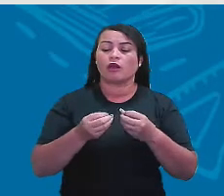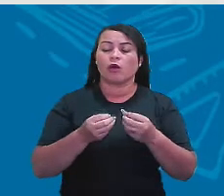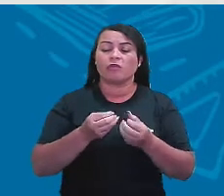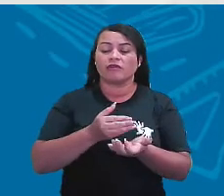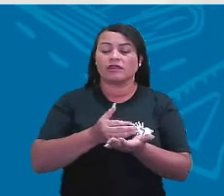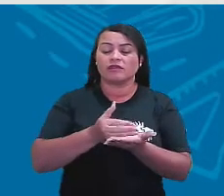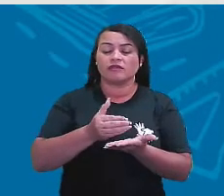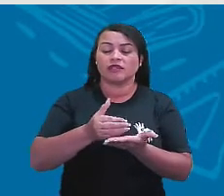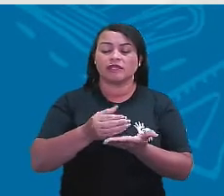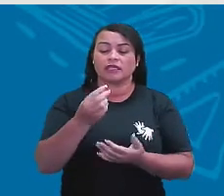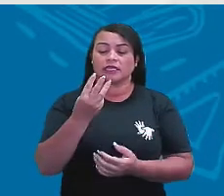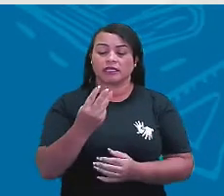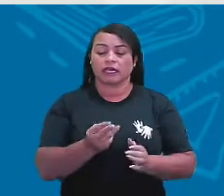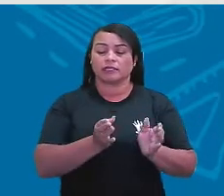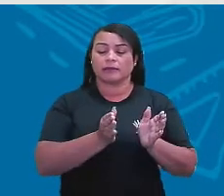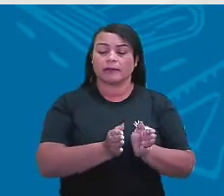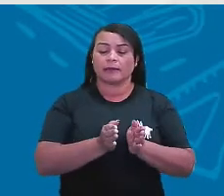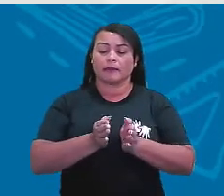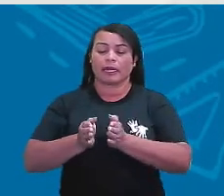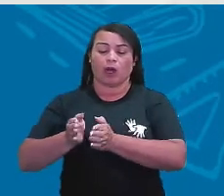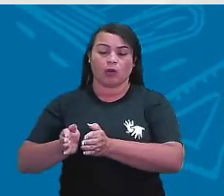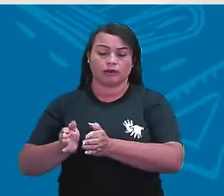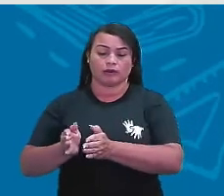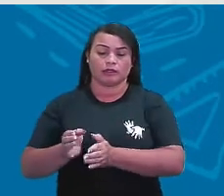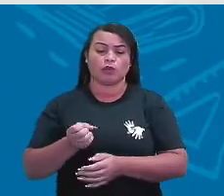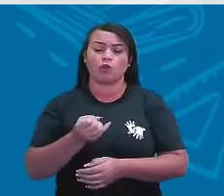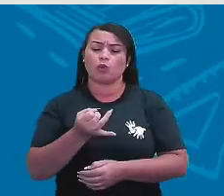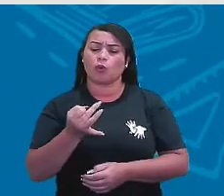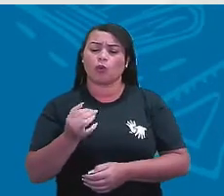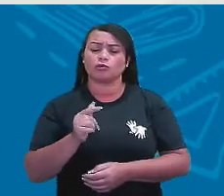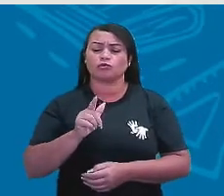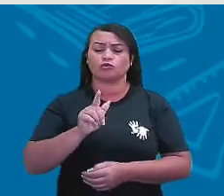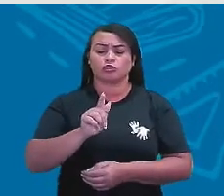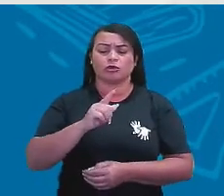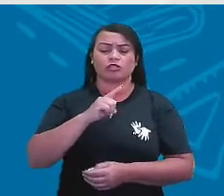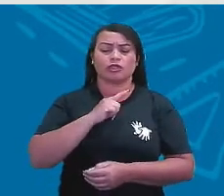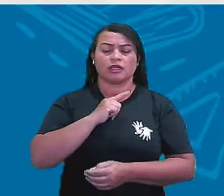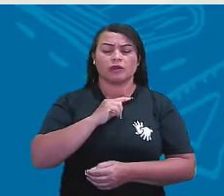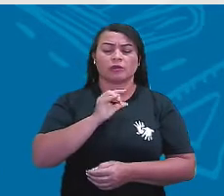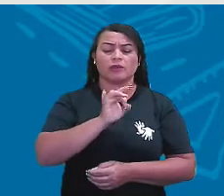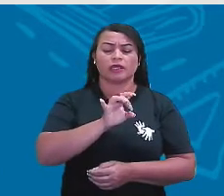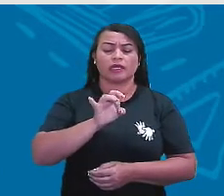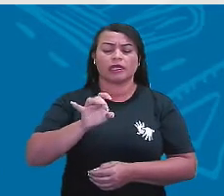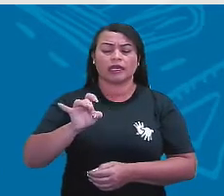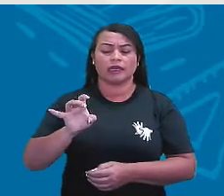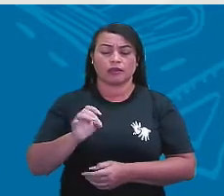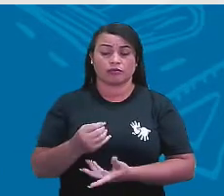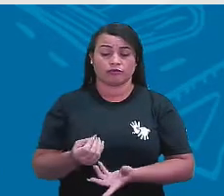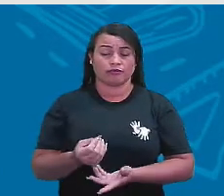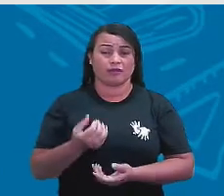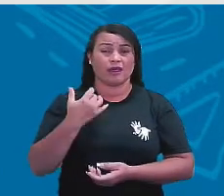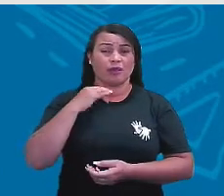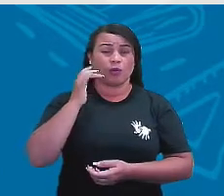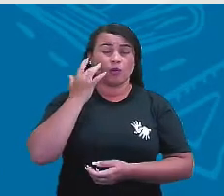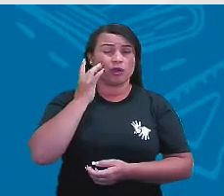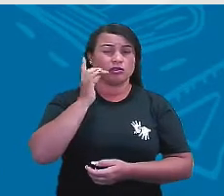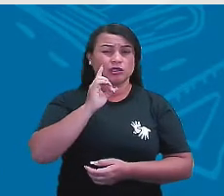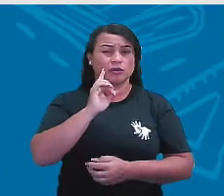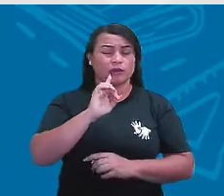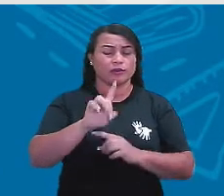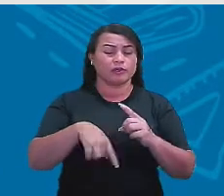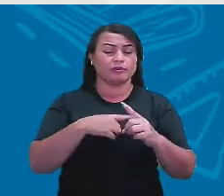Quantos gramas terão em cada pacote? Eita, professora, eu acho que aí não é mais